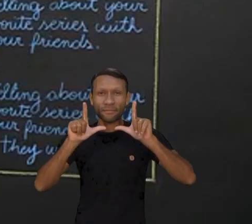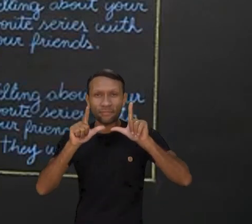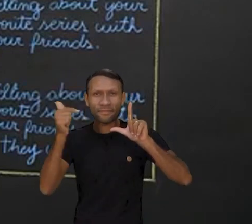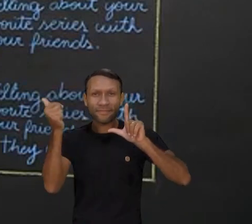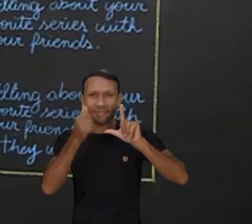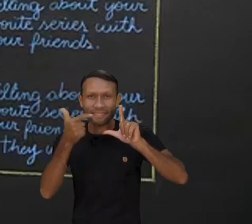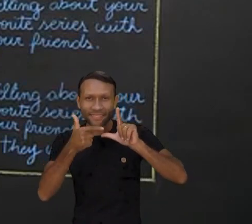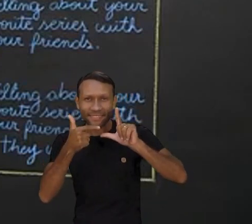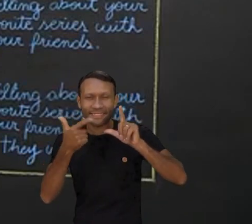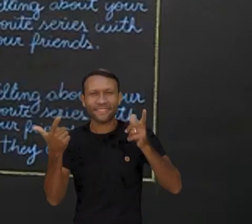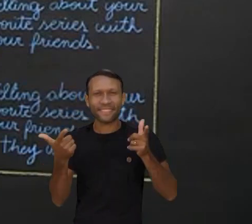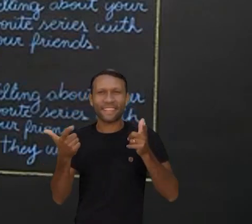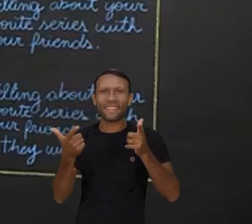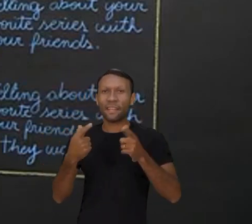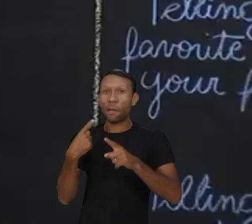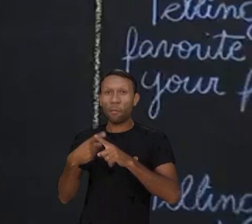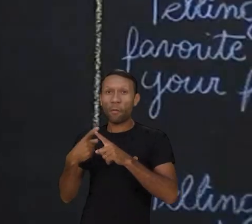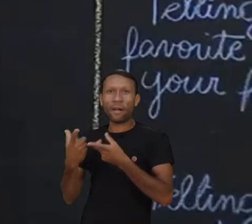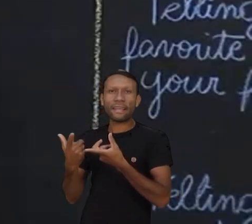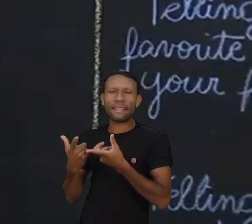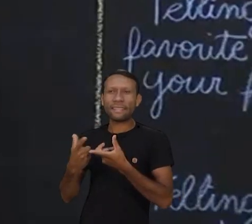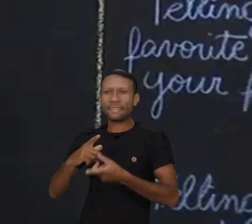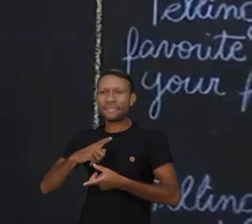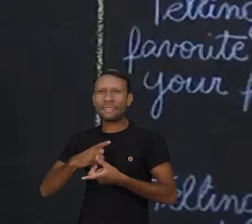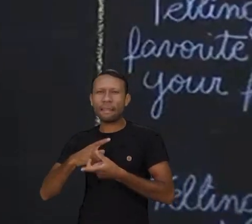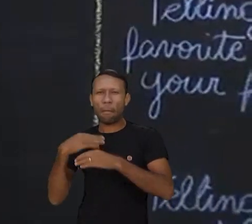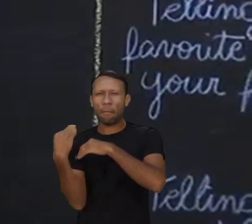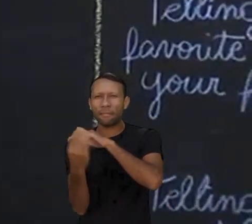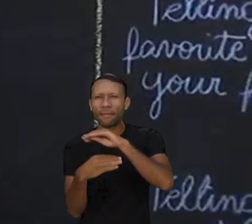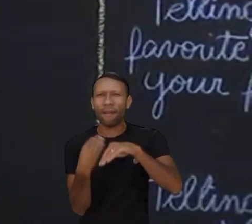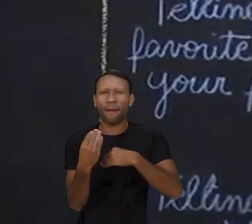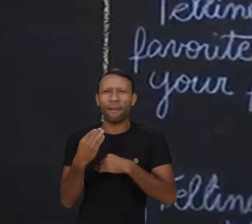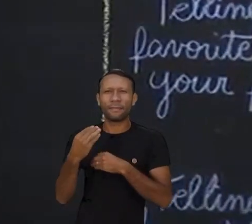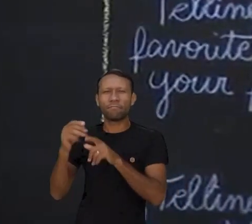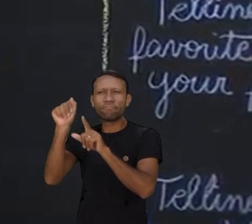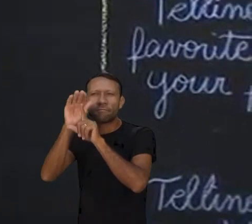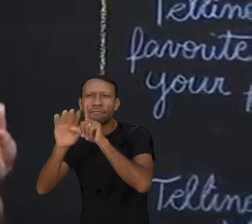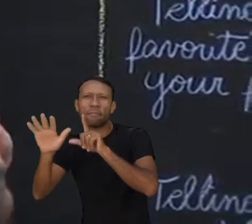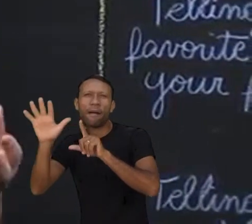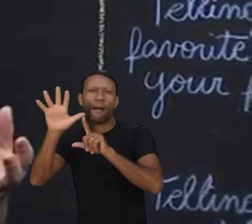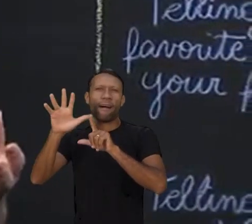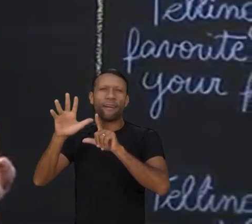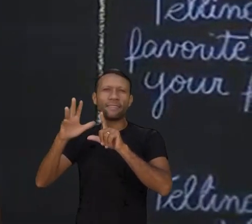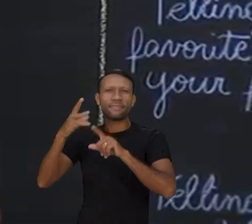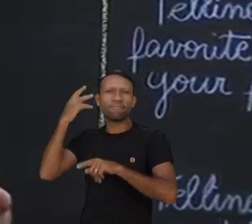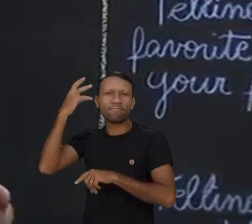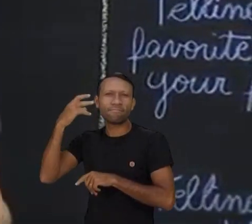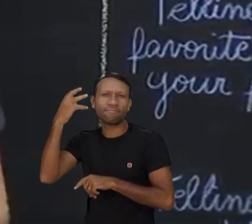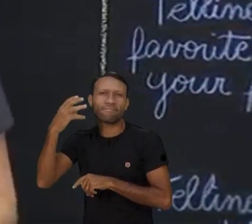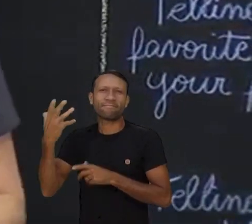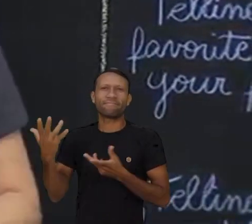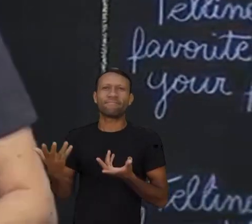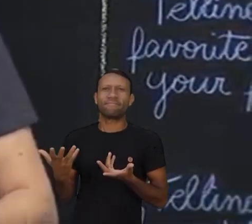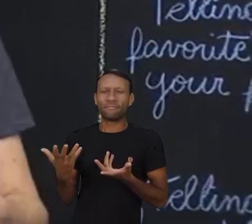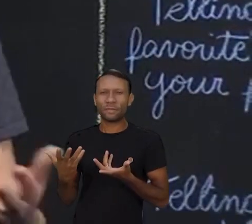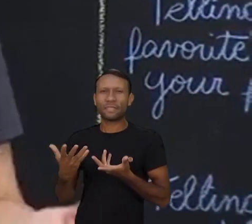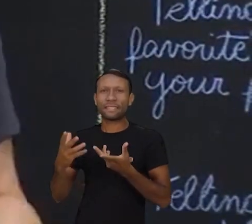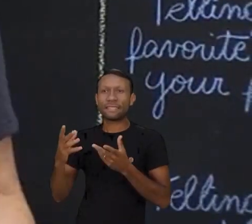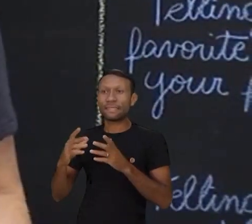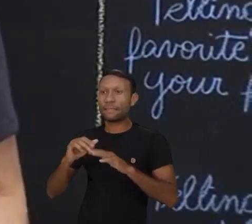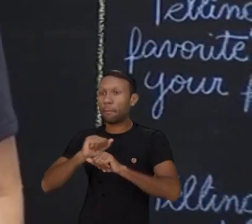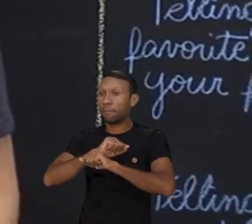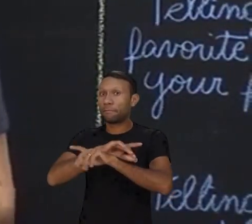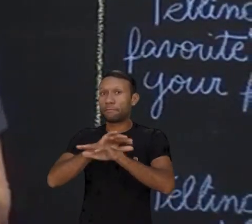viralização, é um fenômeno de viralização de músicas, ideias, imagens, que acabam ganhando popularidade e atingindo milhões